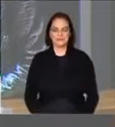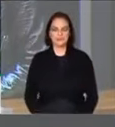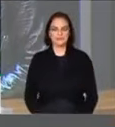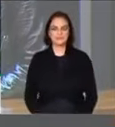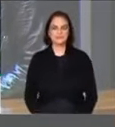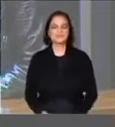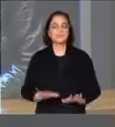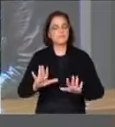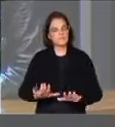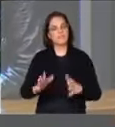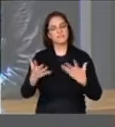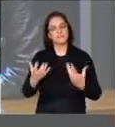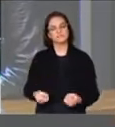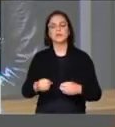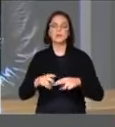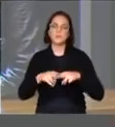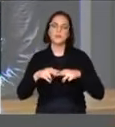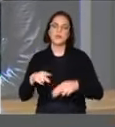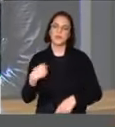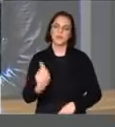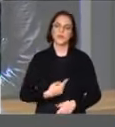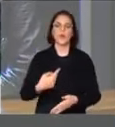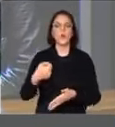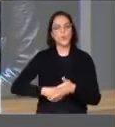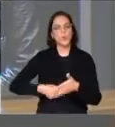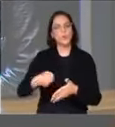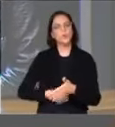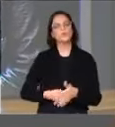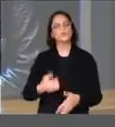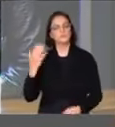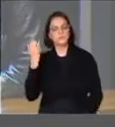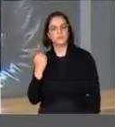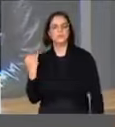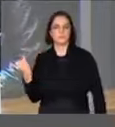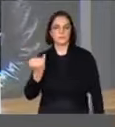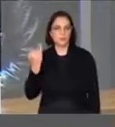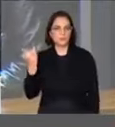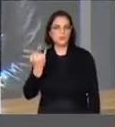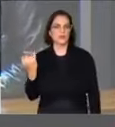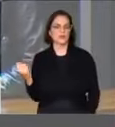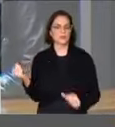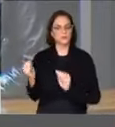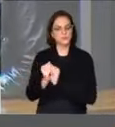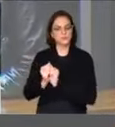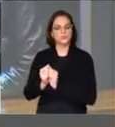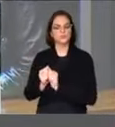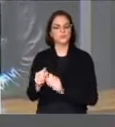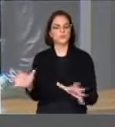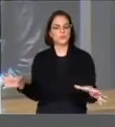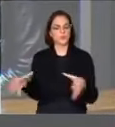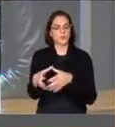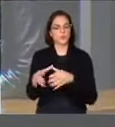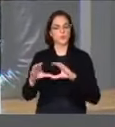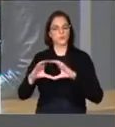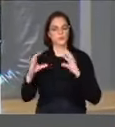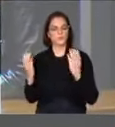pela luta que a gente tem nessa sociedade, pela importância que a gente tem junto à nossa comunidade